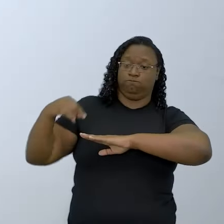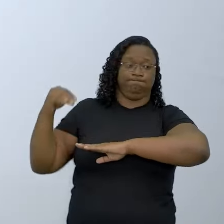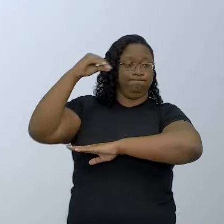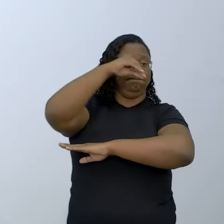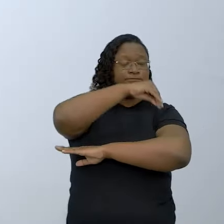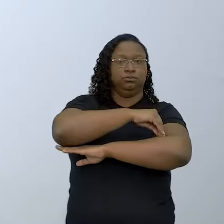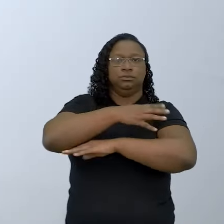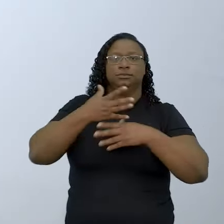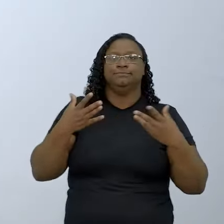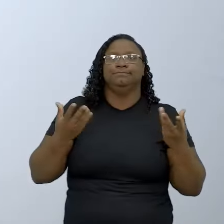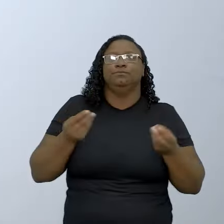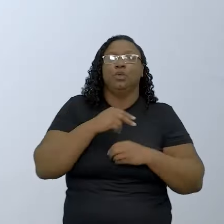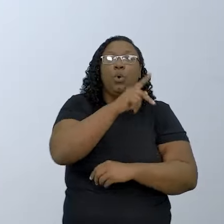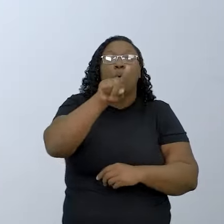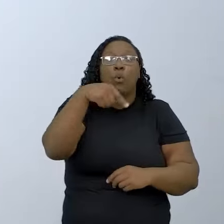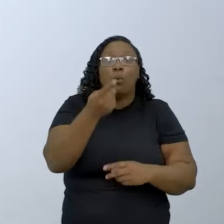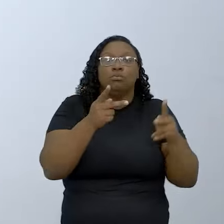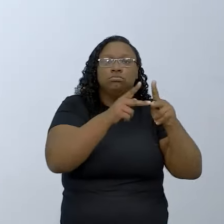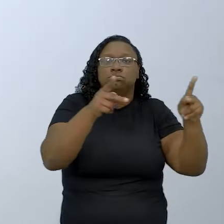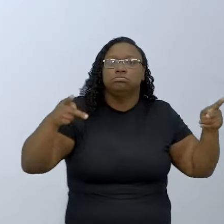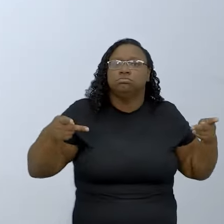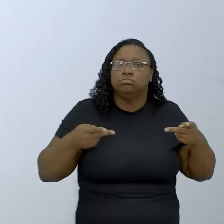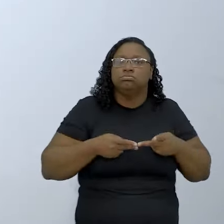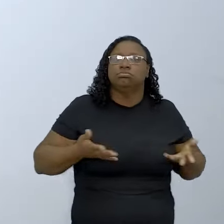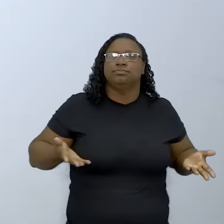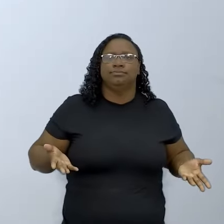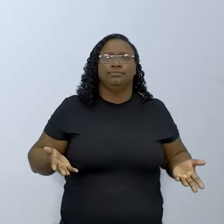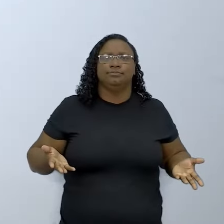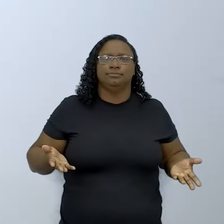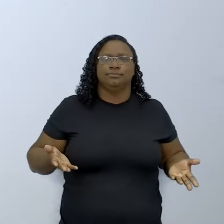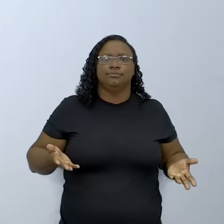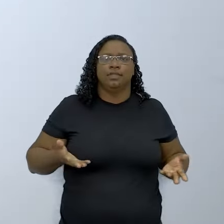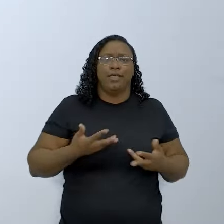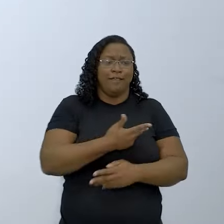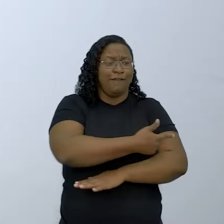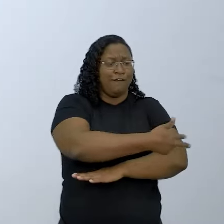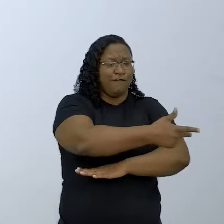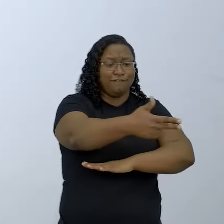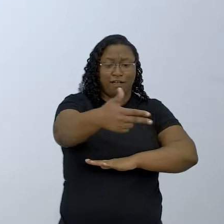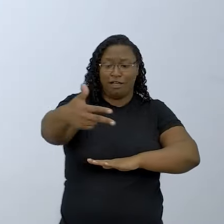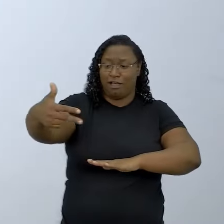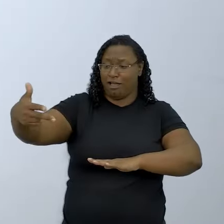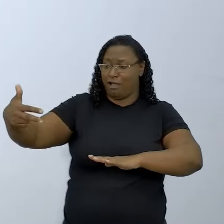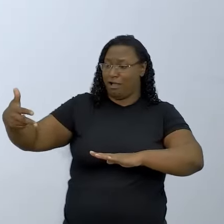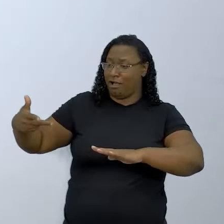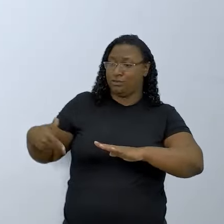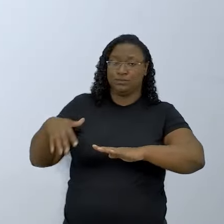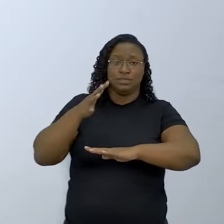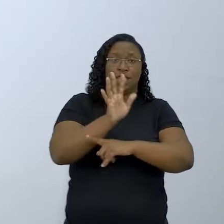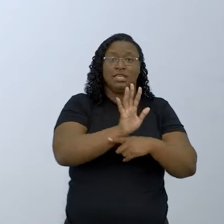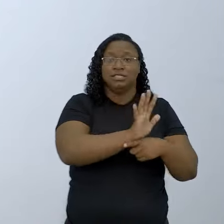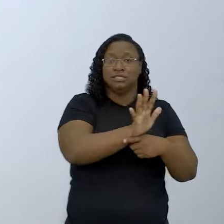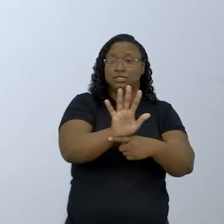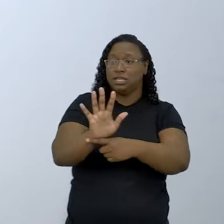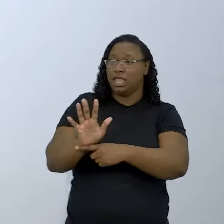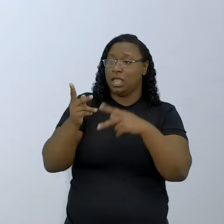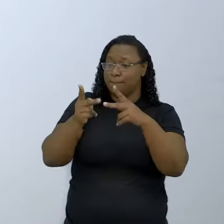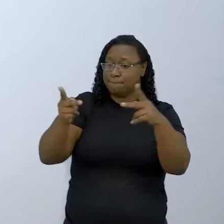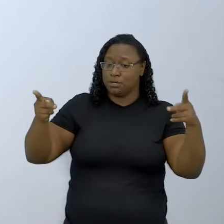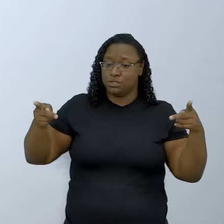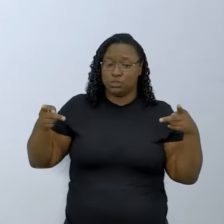que você quase indo já chega no Eldorado e Vila Lobos. Então, assim, olha a quantidade de cinemas, shoppings, teatros. O Teatro Bradesco é